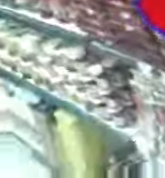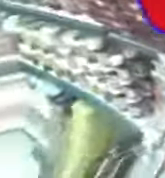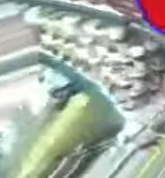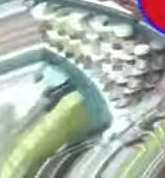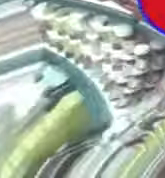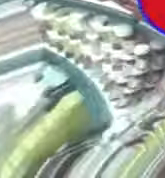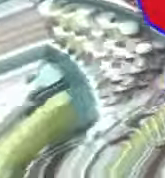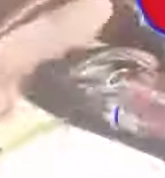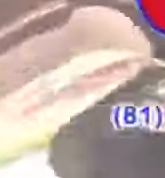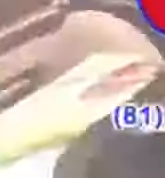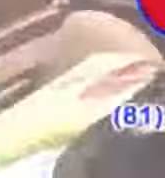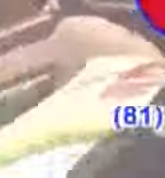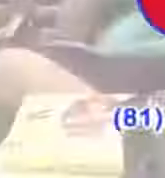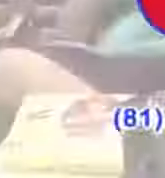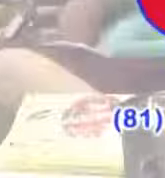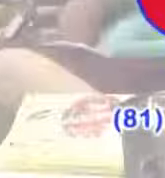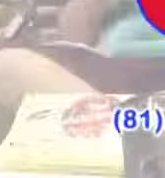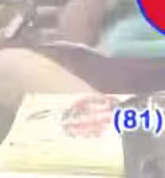sonhos.